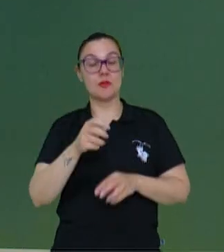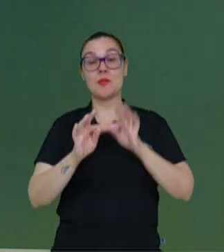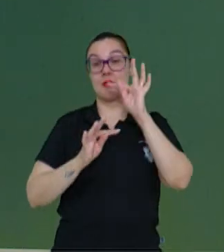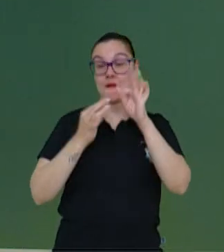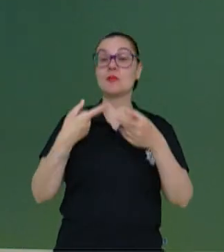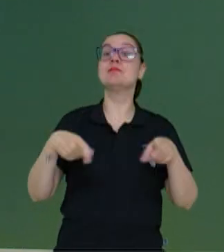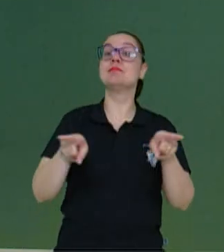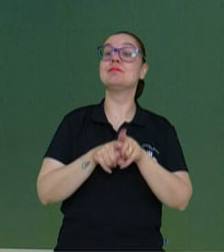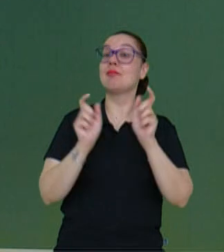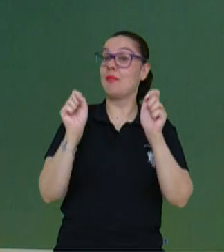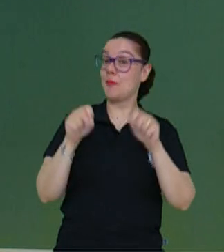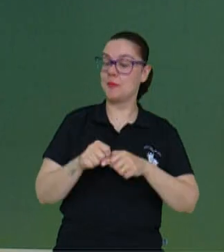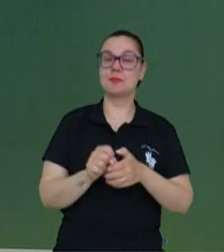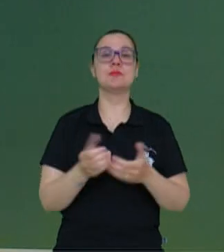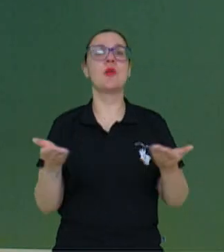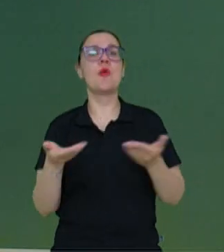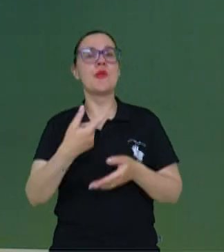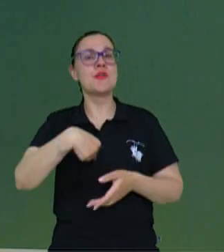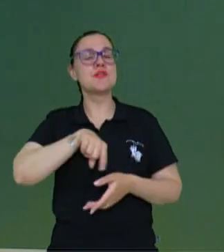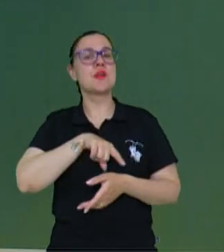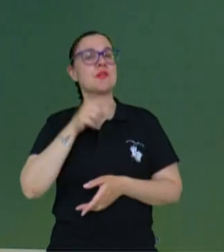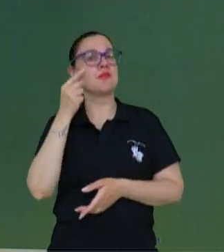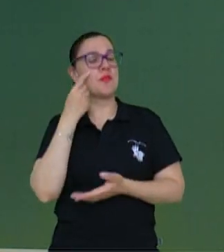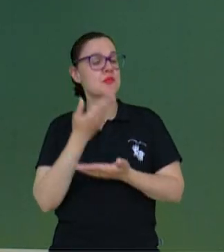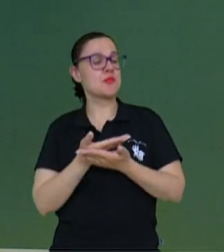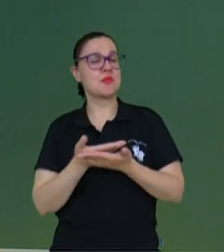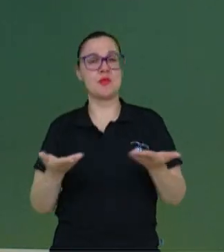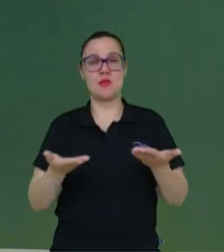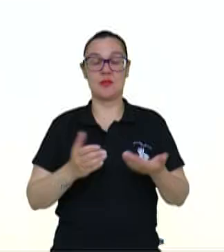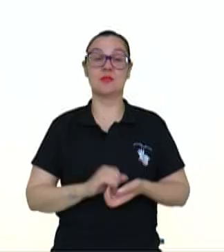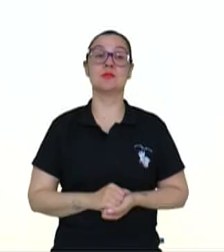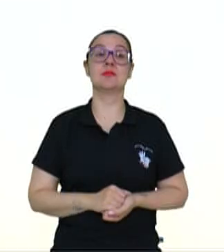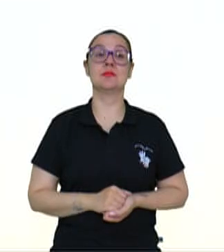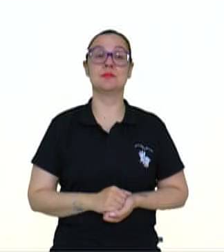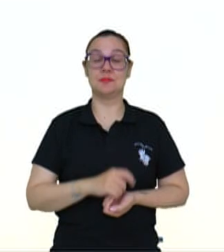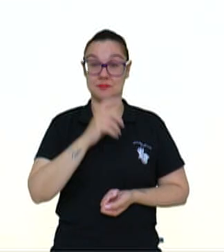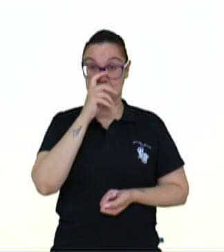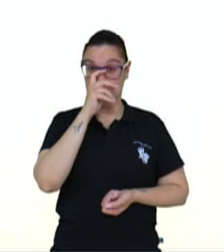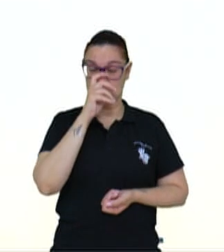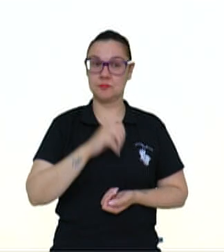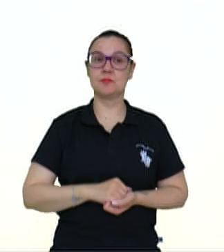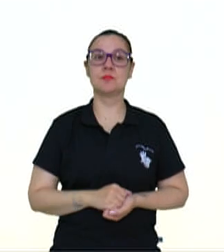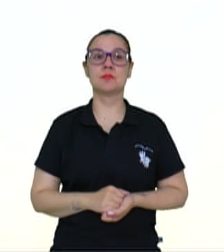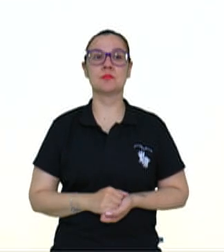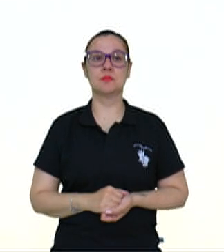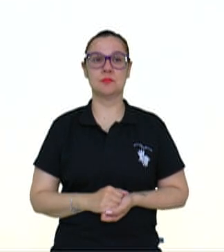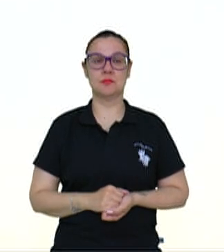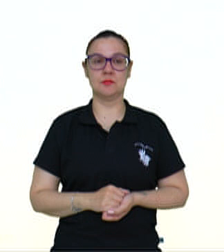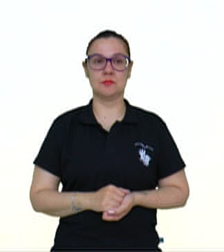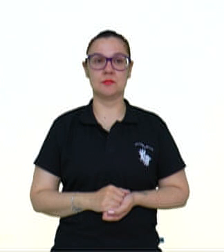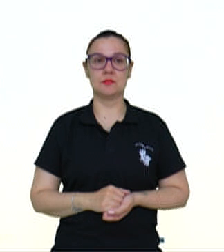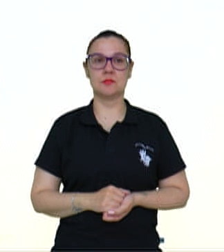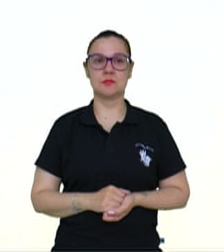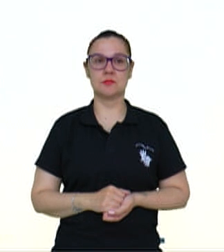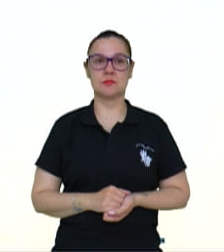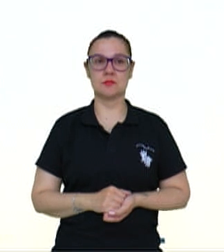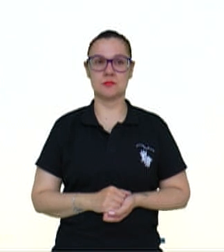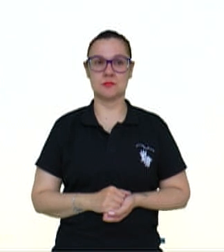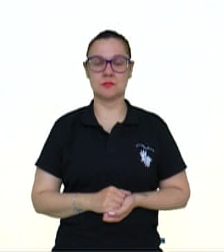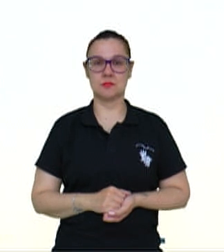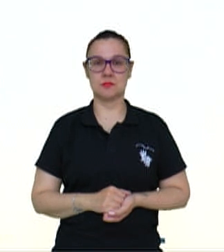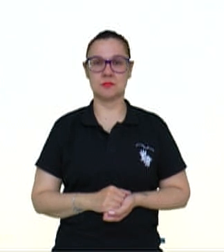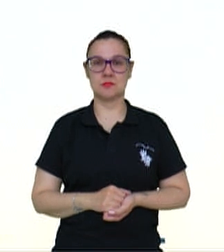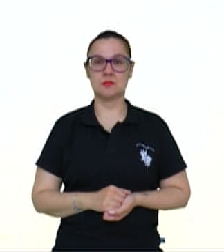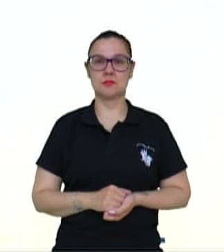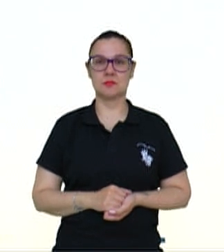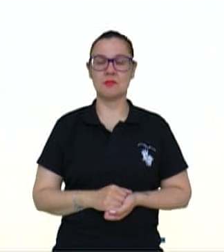também. E hoje, que vamos ver, né, profe? Que vamos ver, profe? Hoje aprenderemos, seria falho na